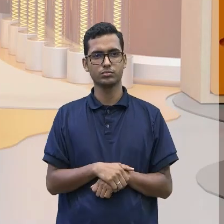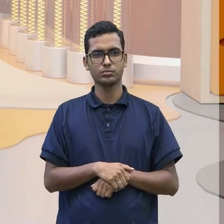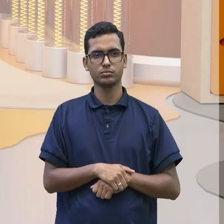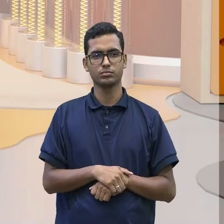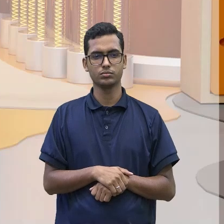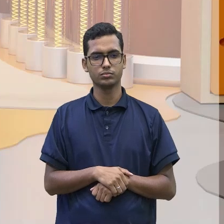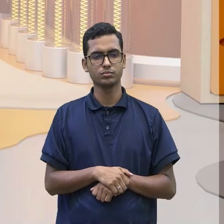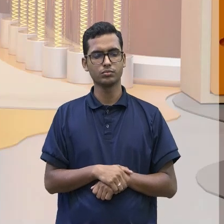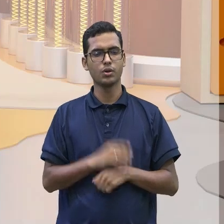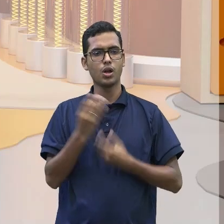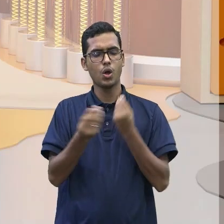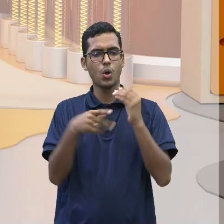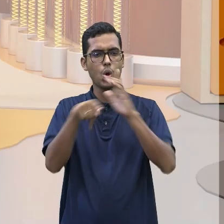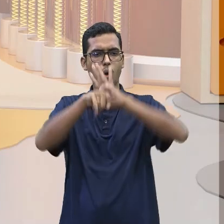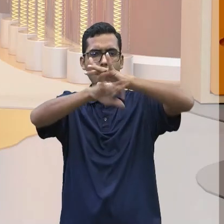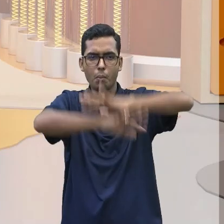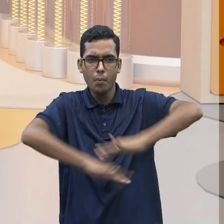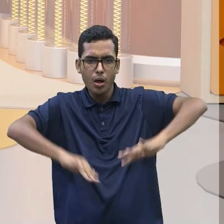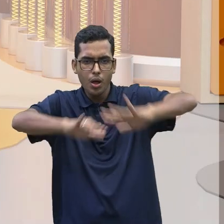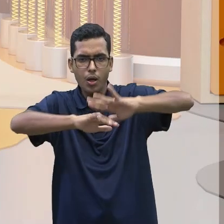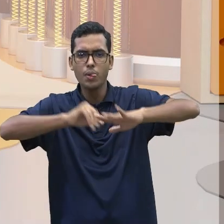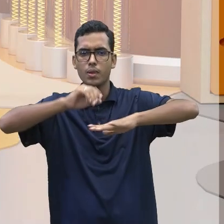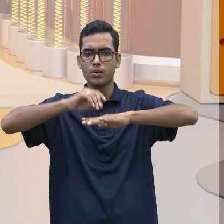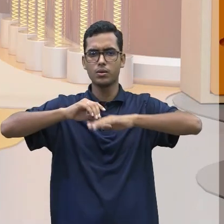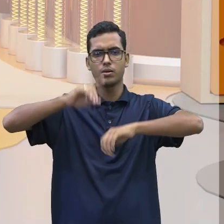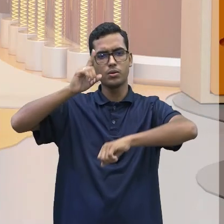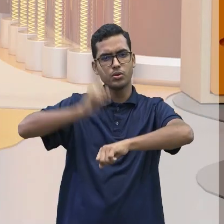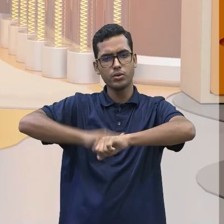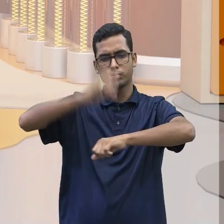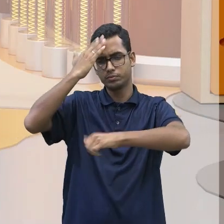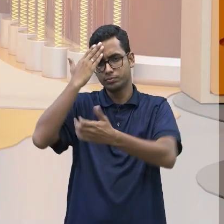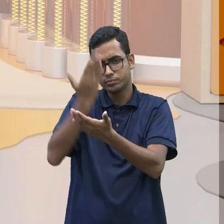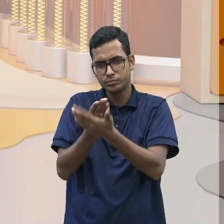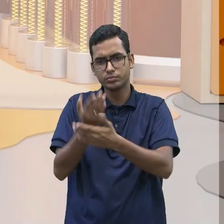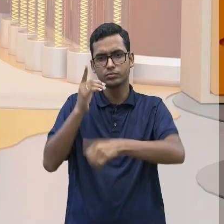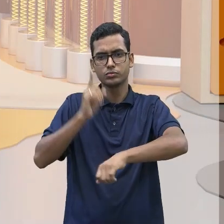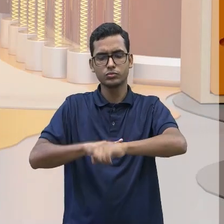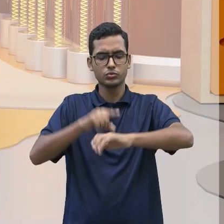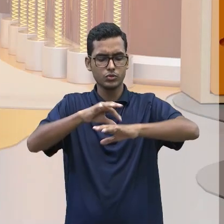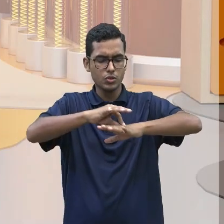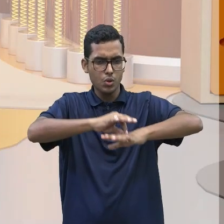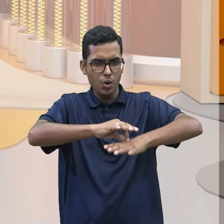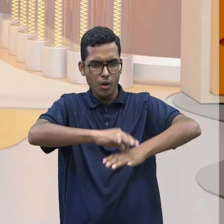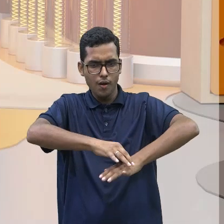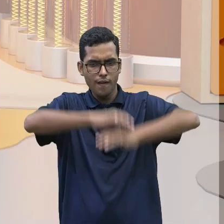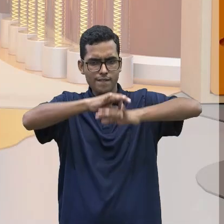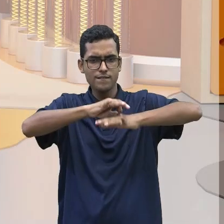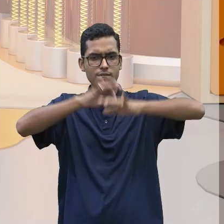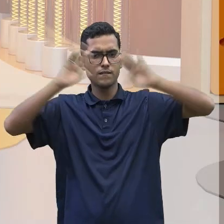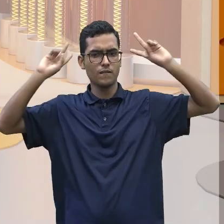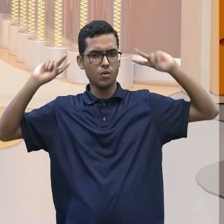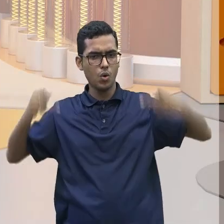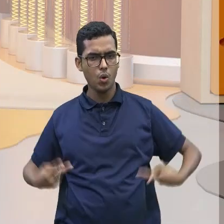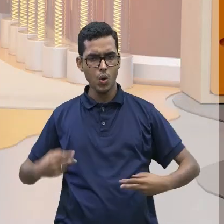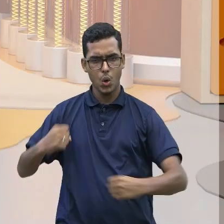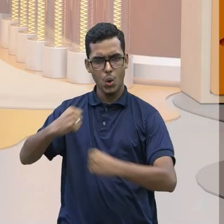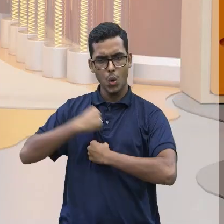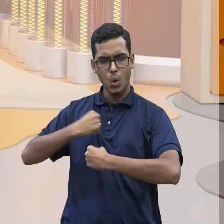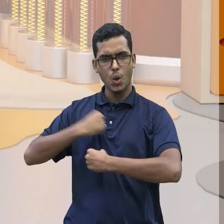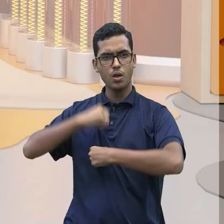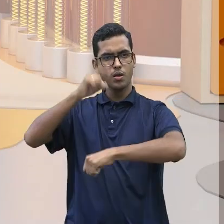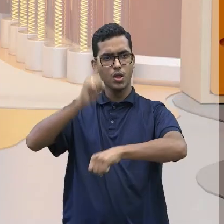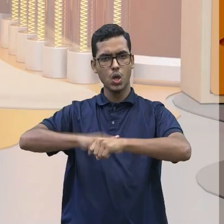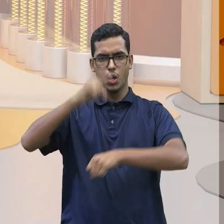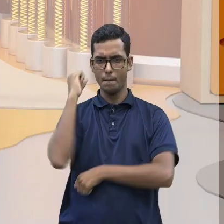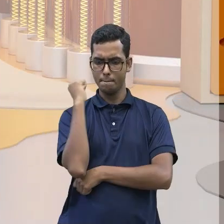característica mística. Eles acreditavam que no momento em que eles consumiam a carne humana do guerreiro que estava sendo